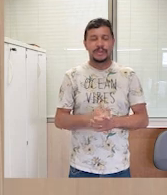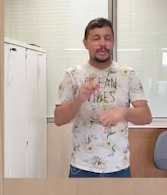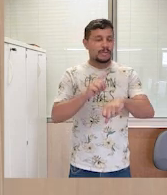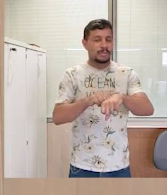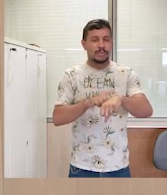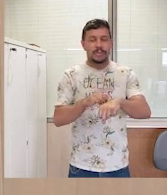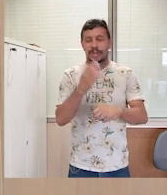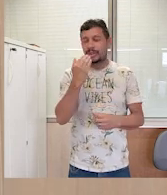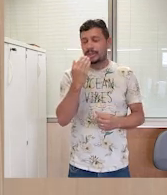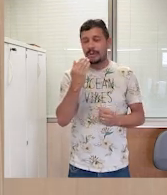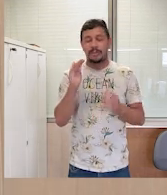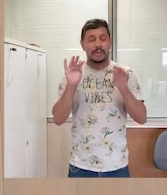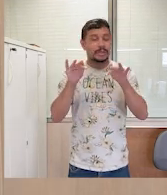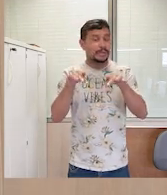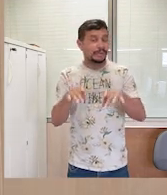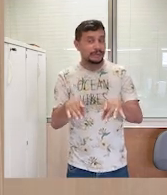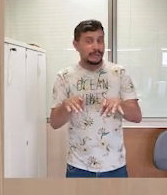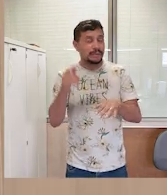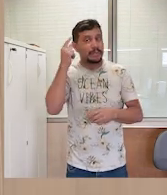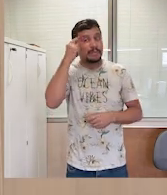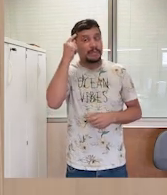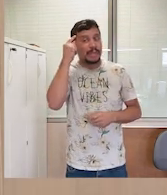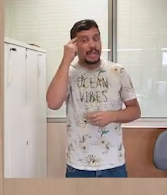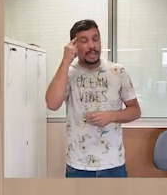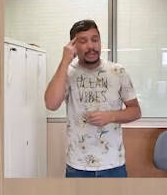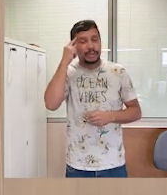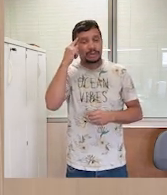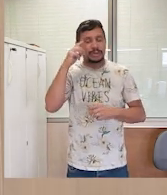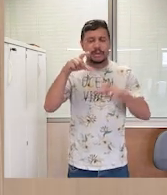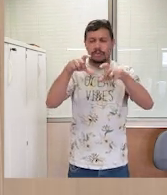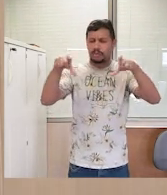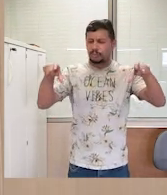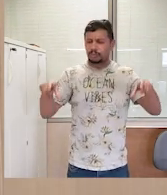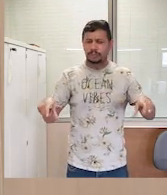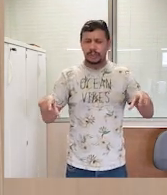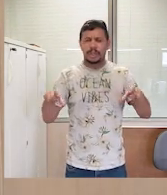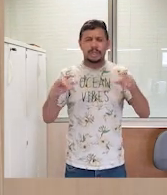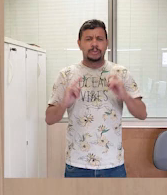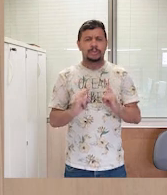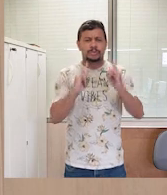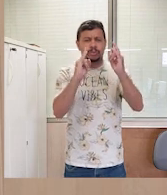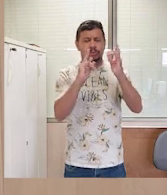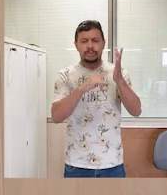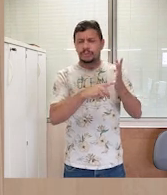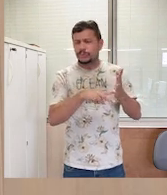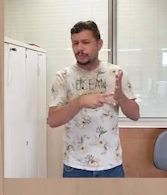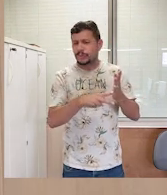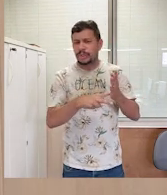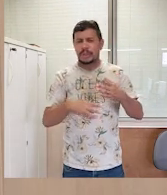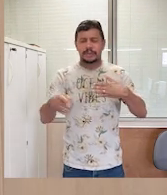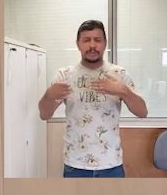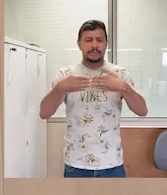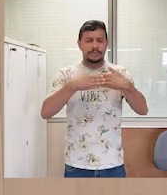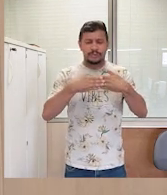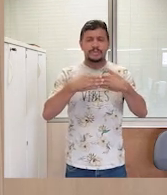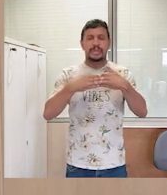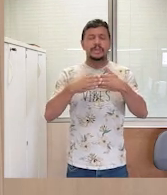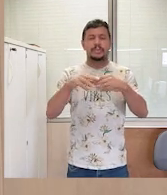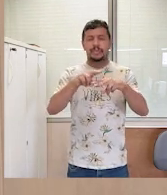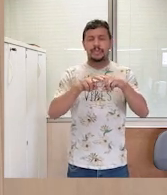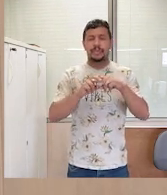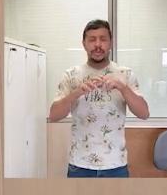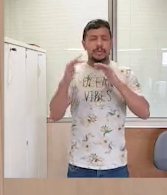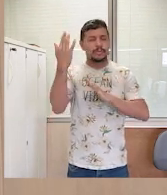e-cidadania@e-cidadania.org.br. O Hora da Boia termina por aqui. Lembrando que o Metal Clube, as sedes e subsedes do sindicato